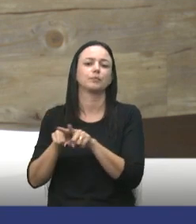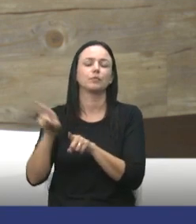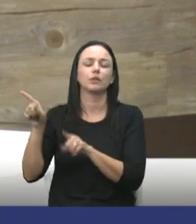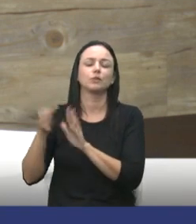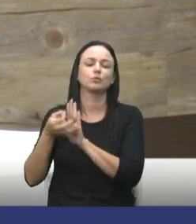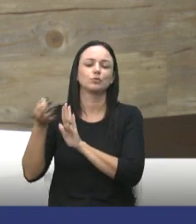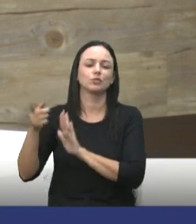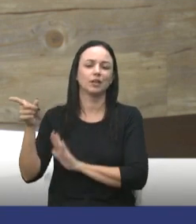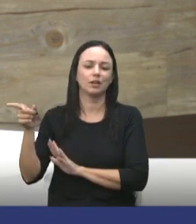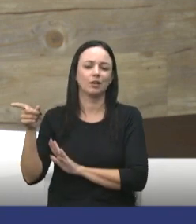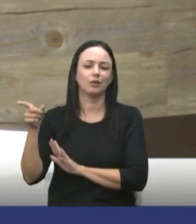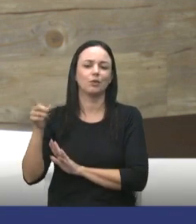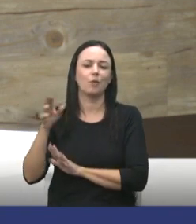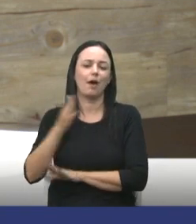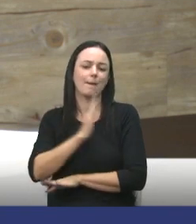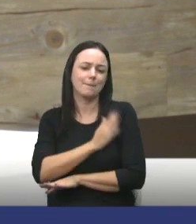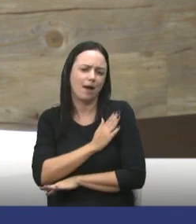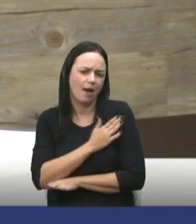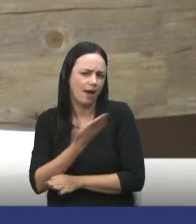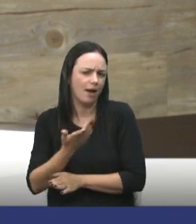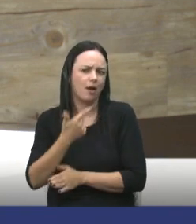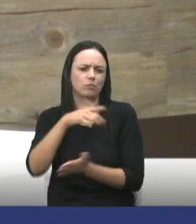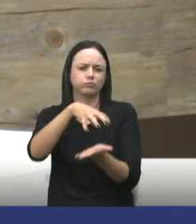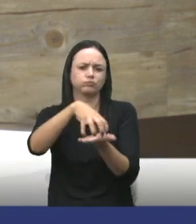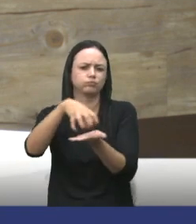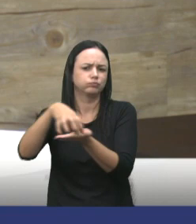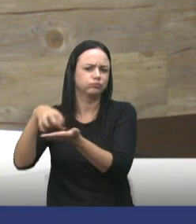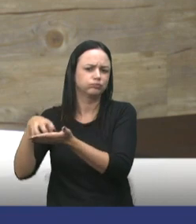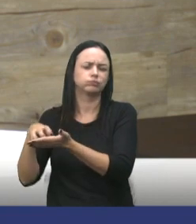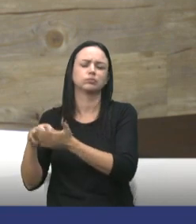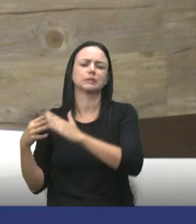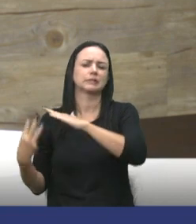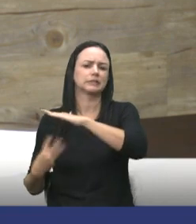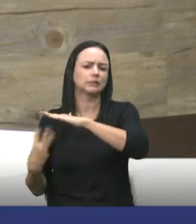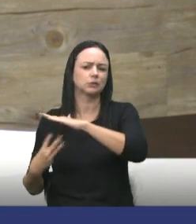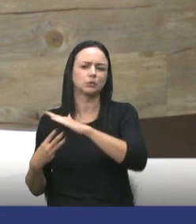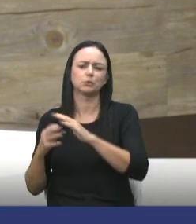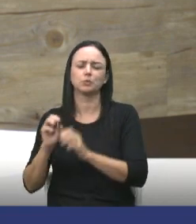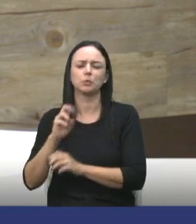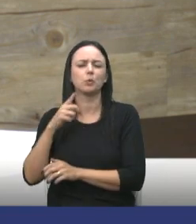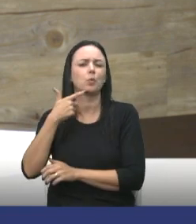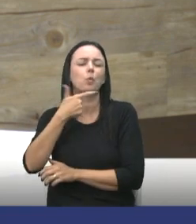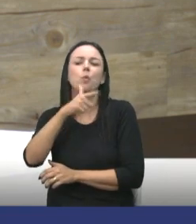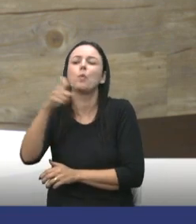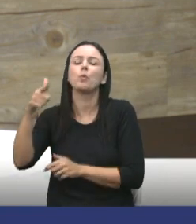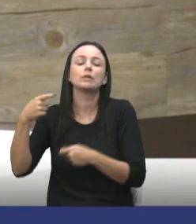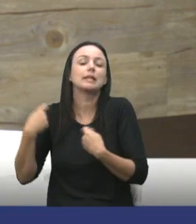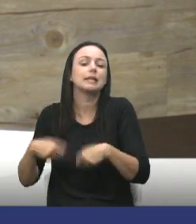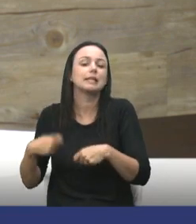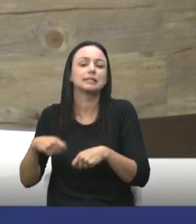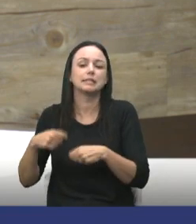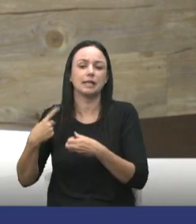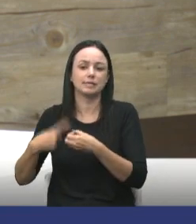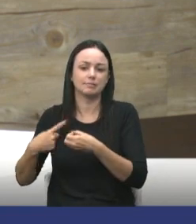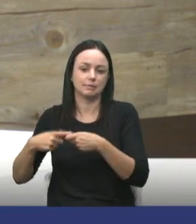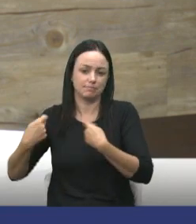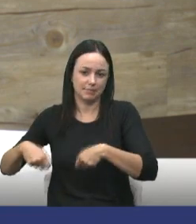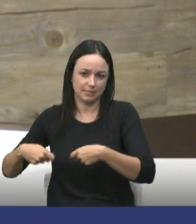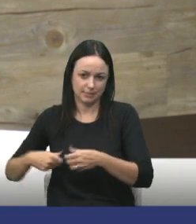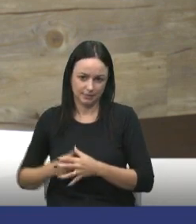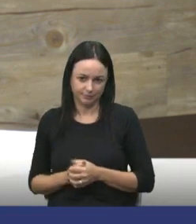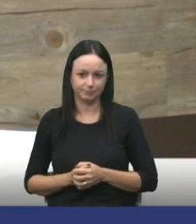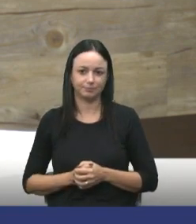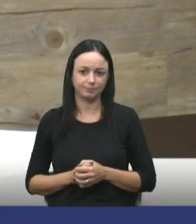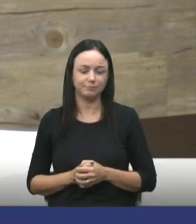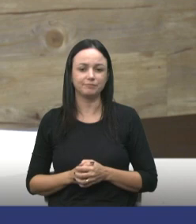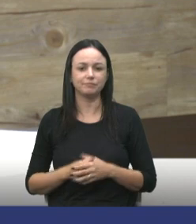sugerido aí para a MAI, para as entidades do terceiro setor, ou outras necessidades que o município tenha. Então, como